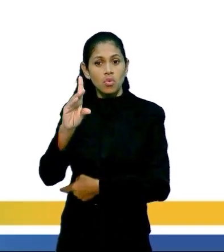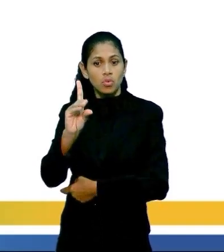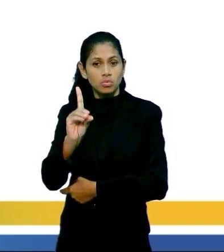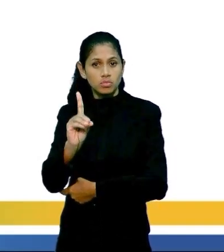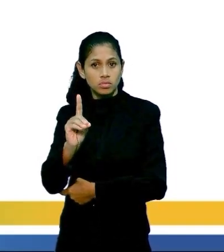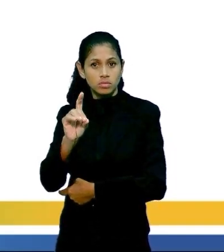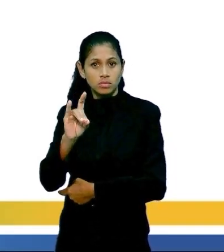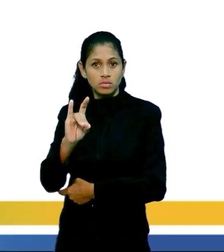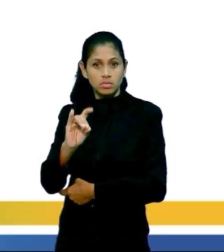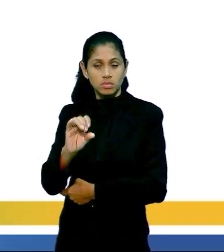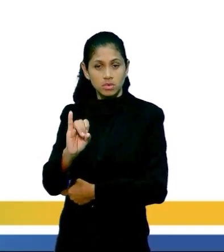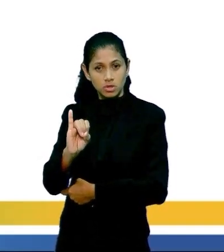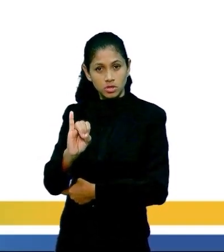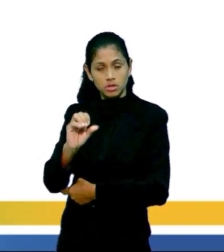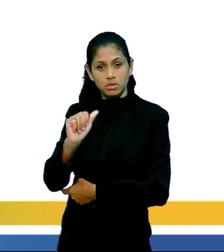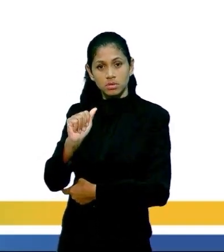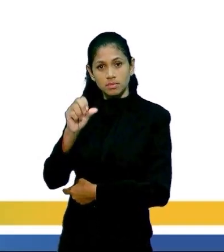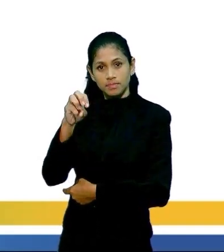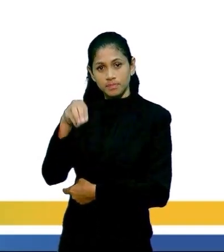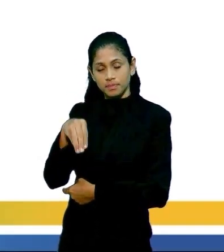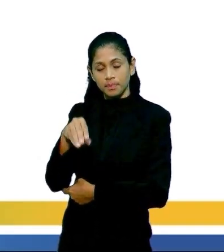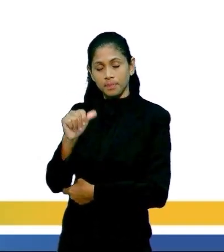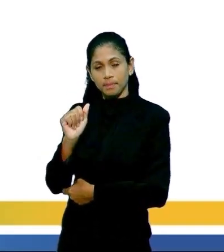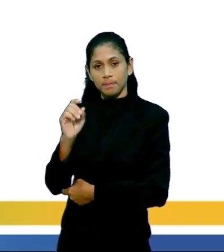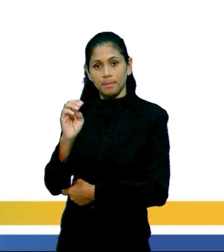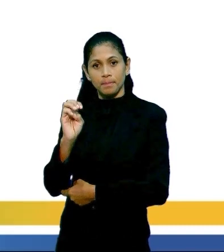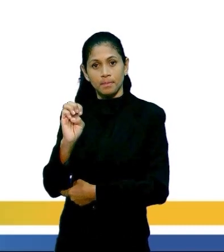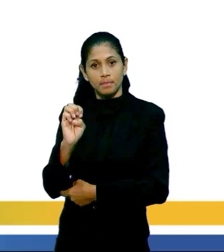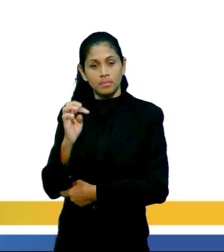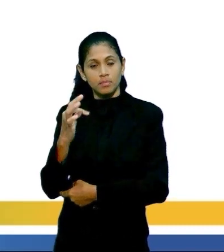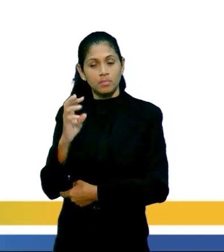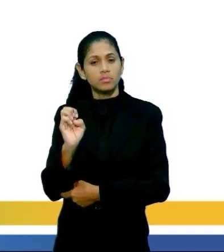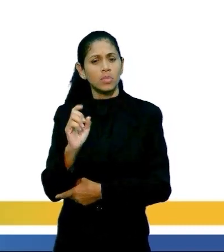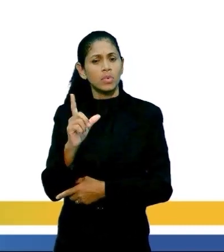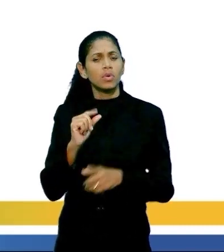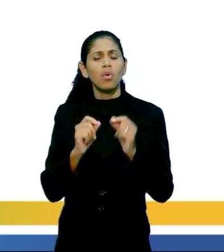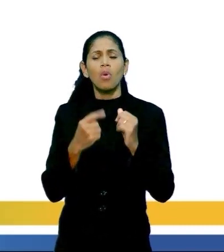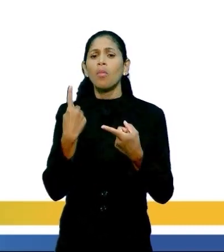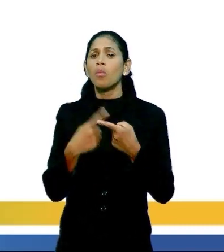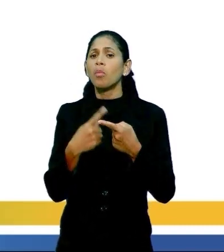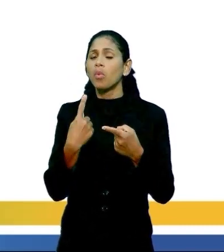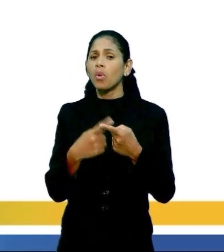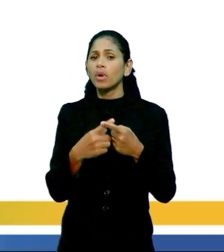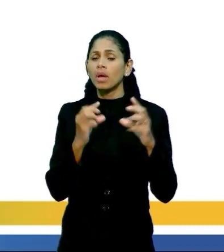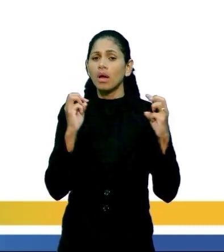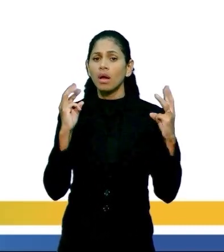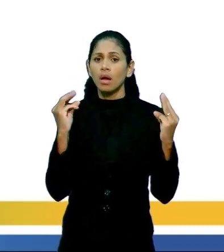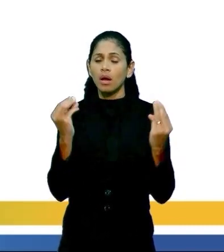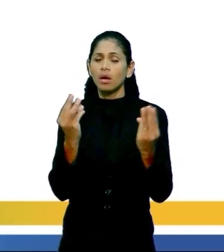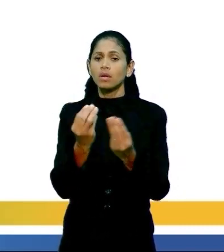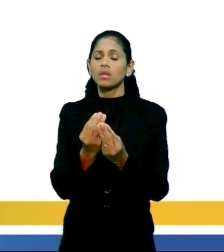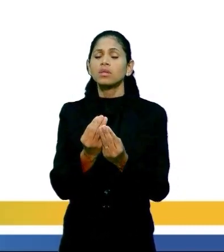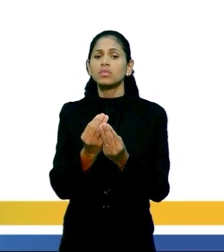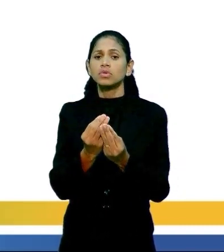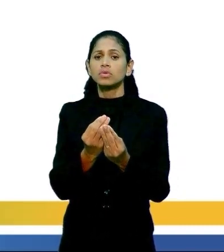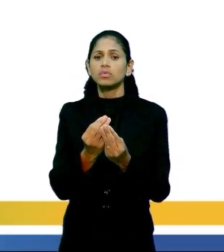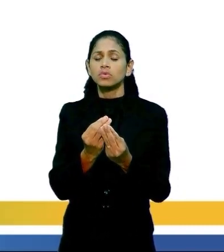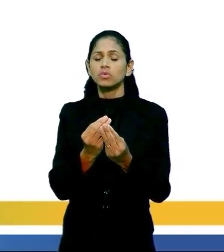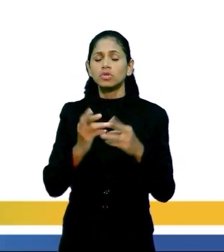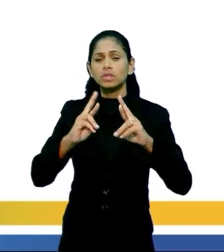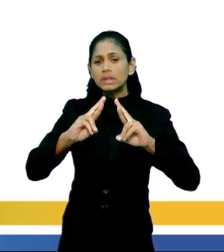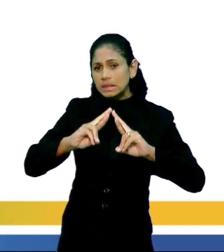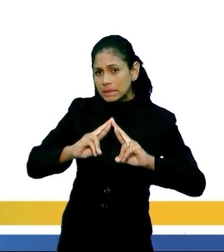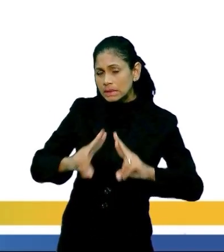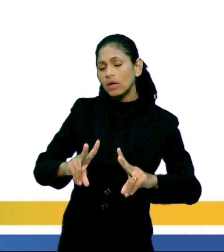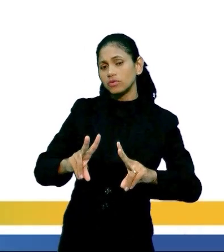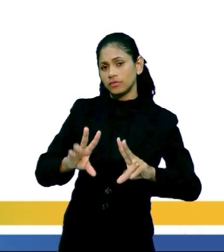nós conhecemos, né, é um deles. Então, por que as substâncias elas se comportam dessa